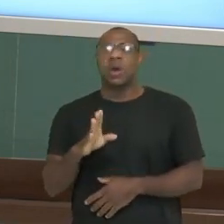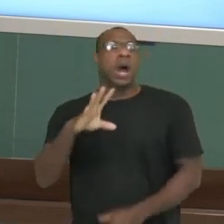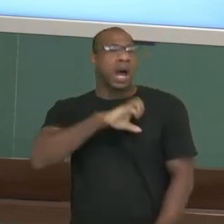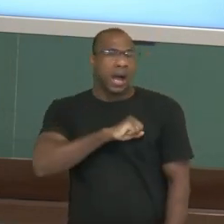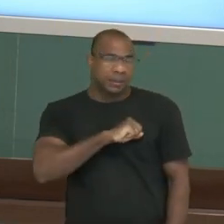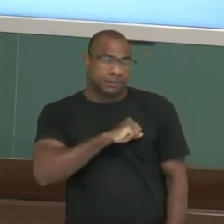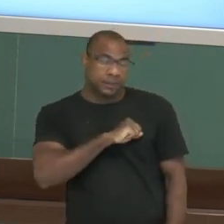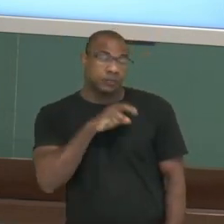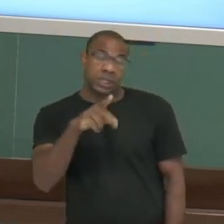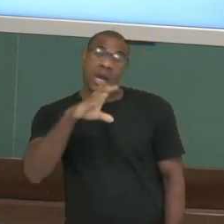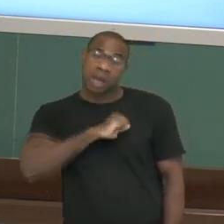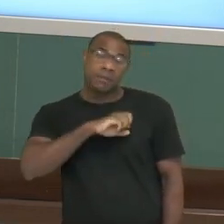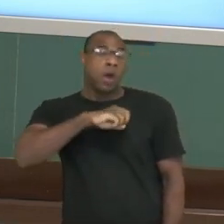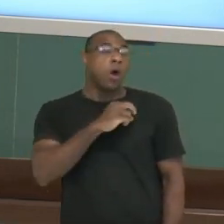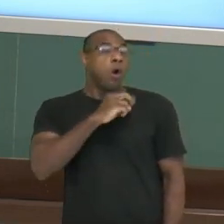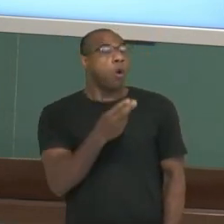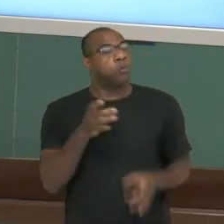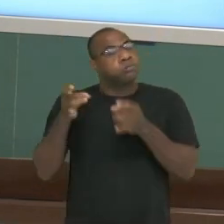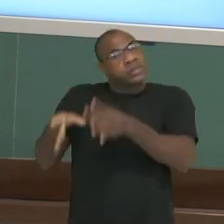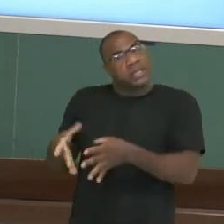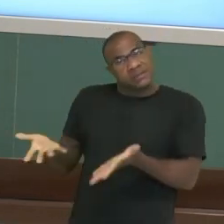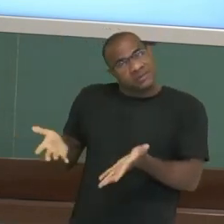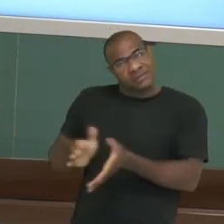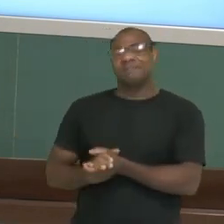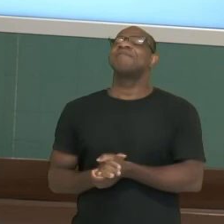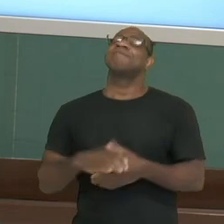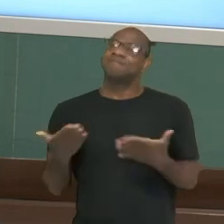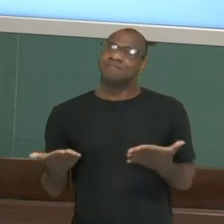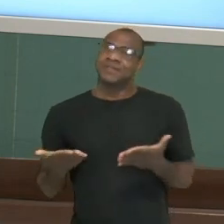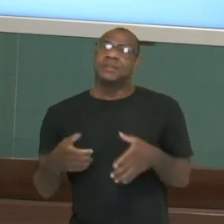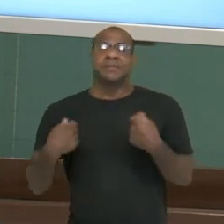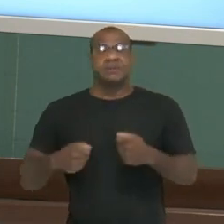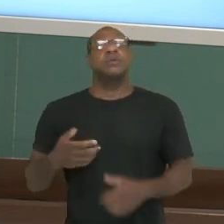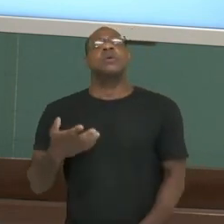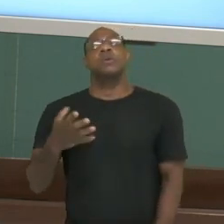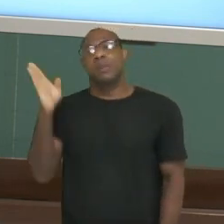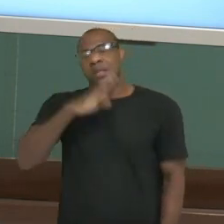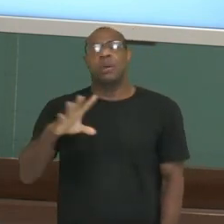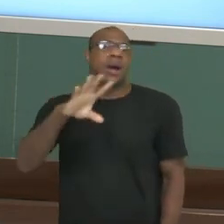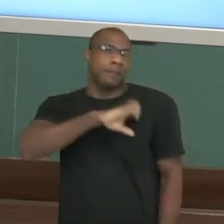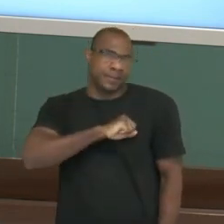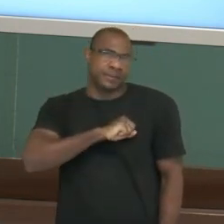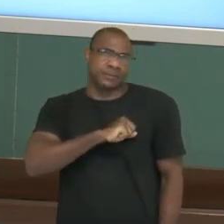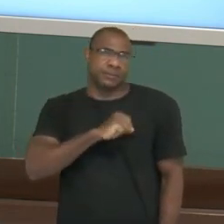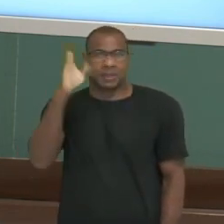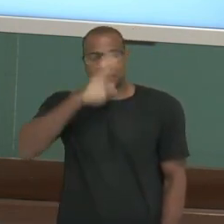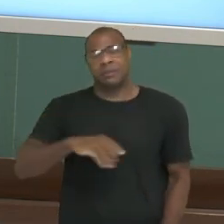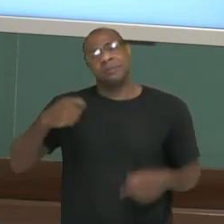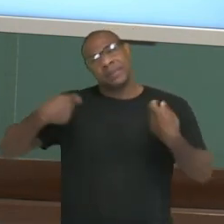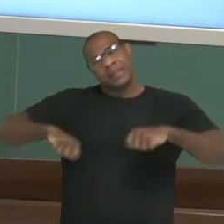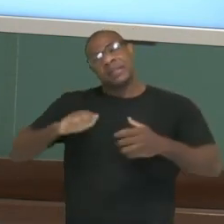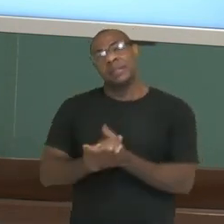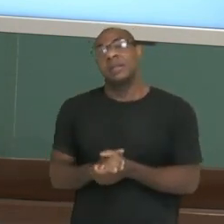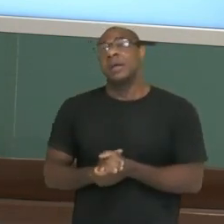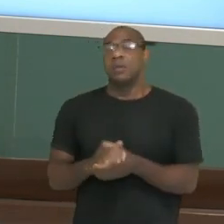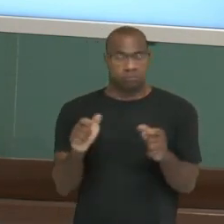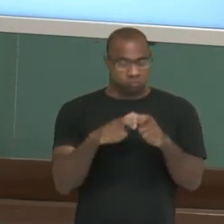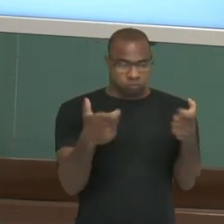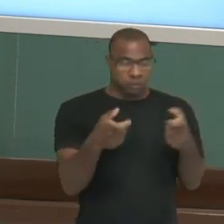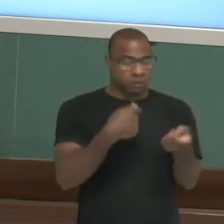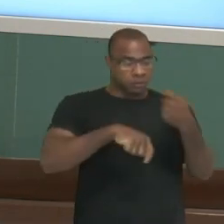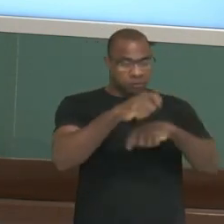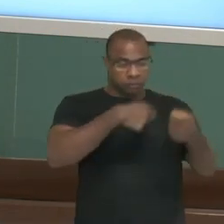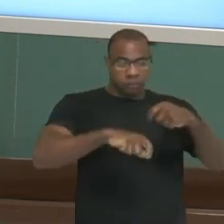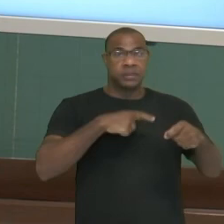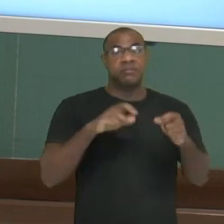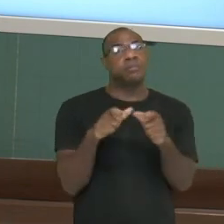ou seja, a ideia de que um Brasil muito forte, com as pessoas amando o Brasil. Apesar do crescimento econômico, também